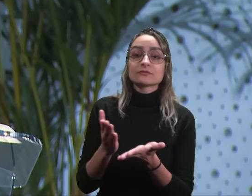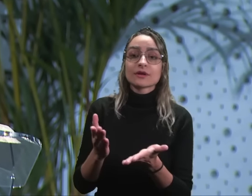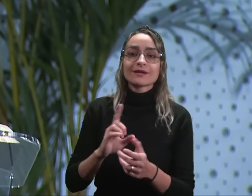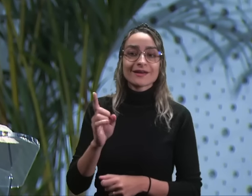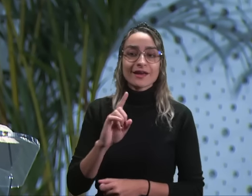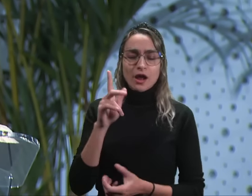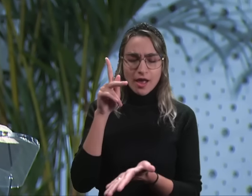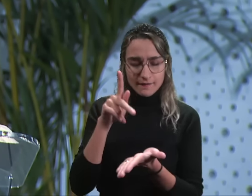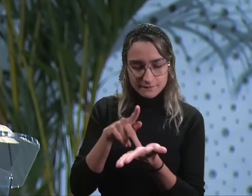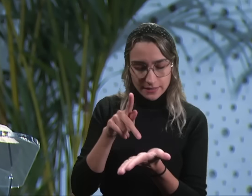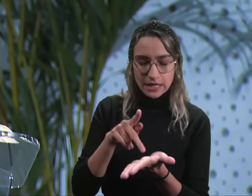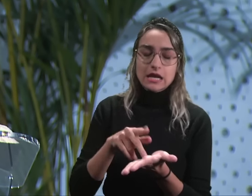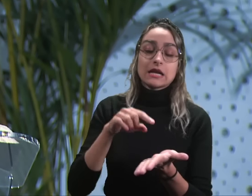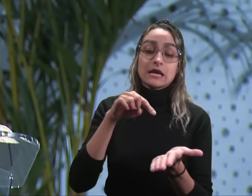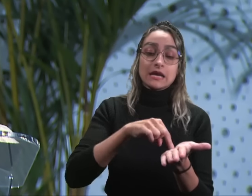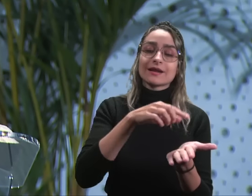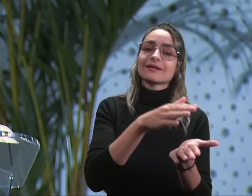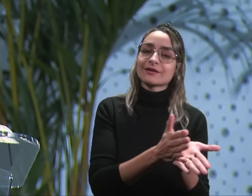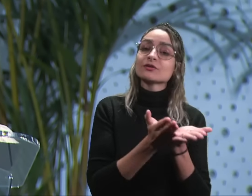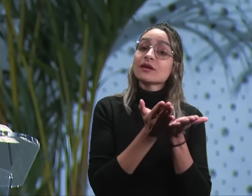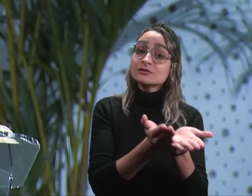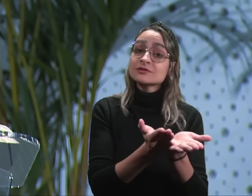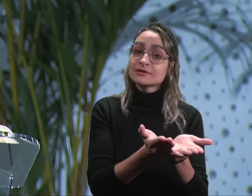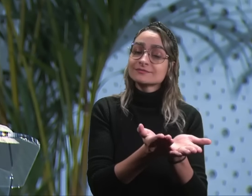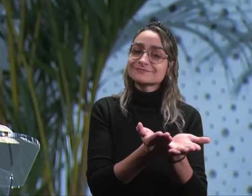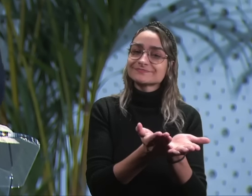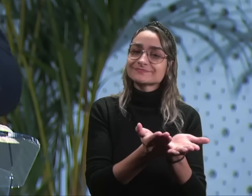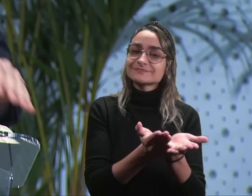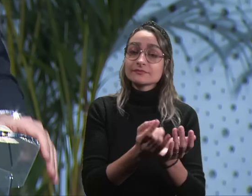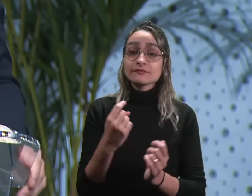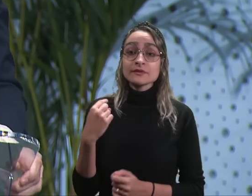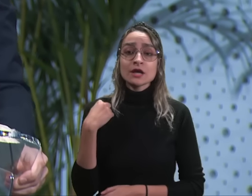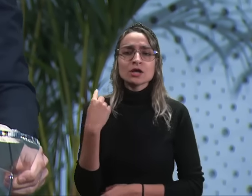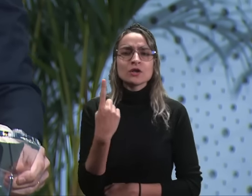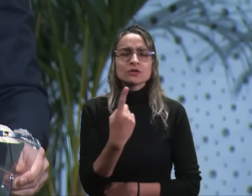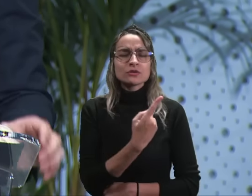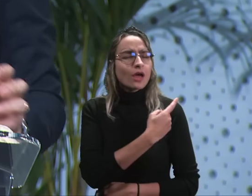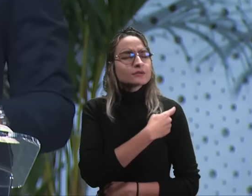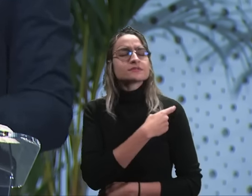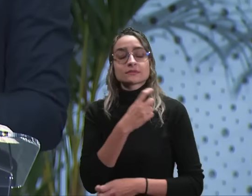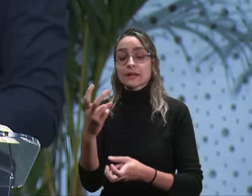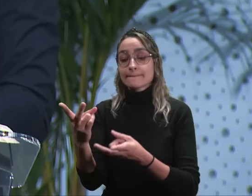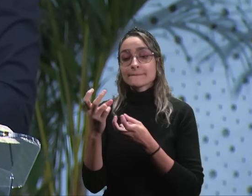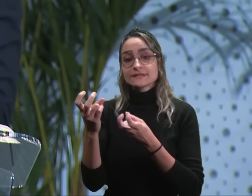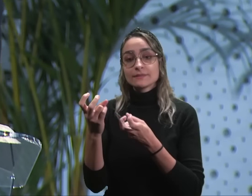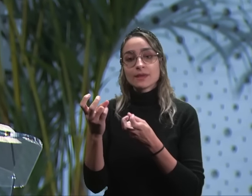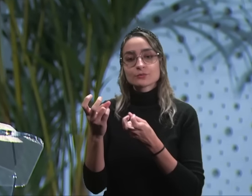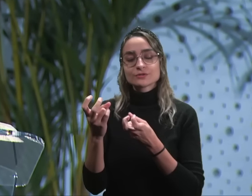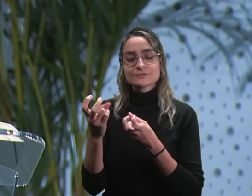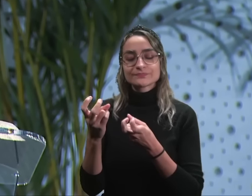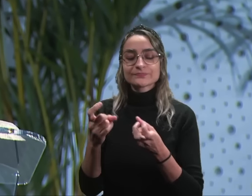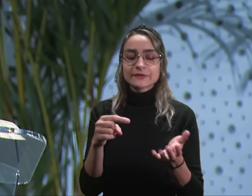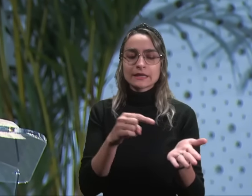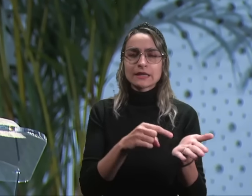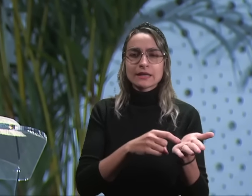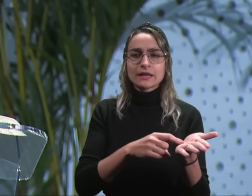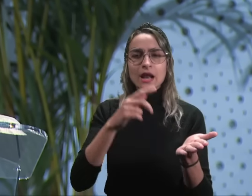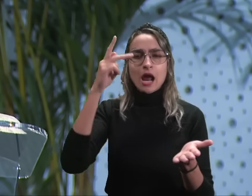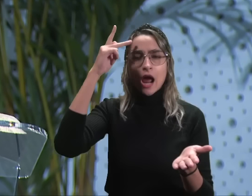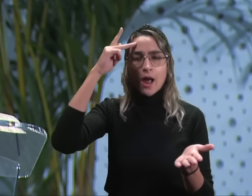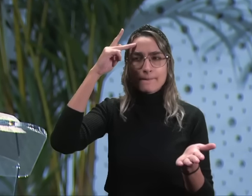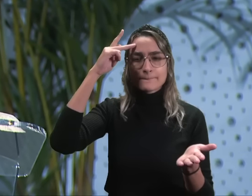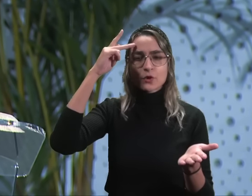história Amém por isso nós temos visto nas profecias e na história que de fato quando